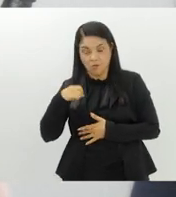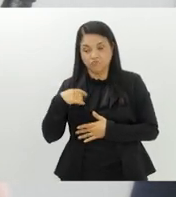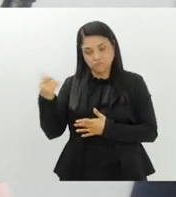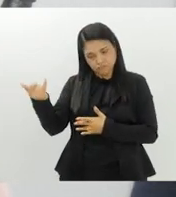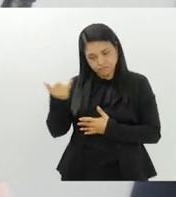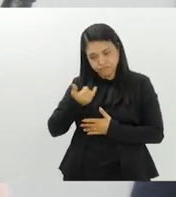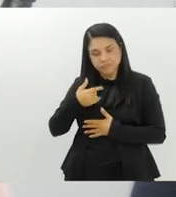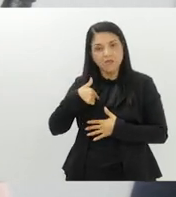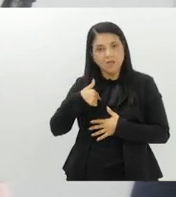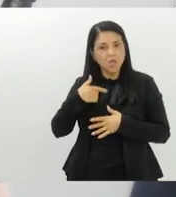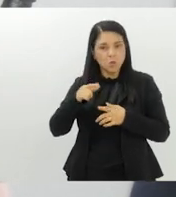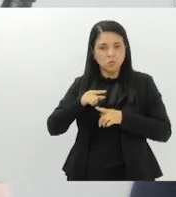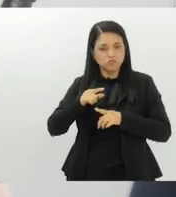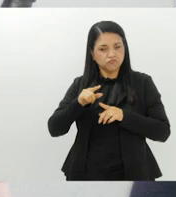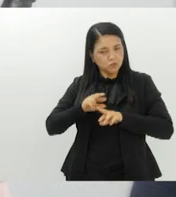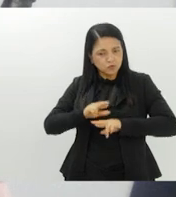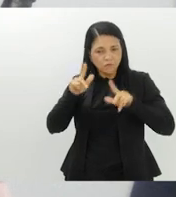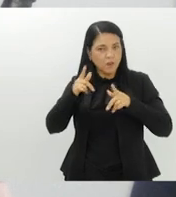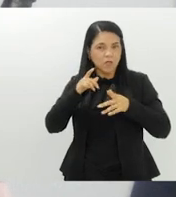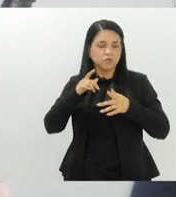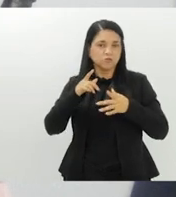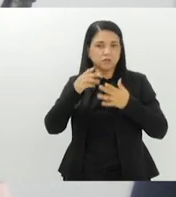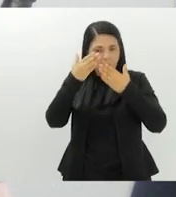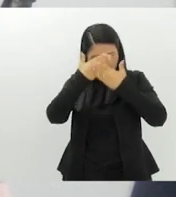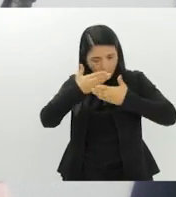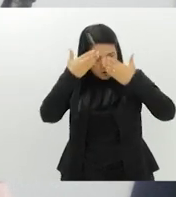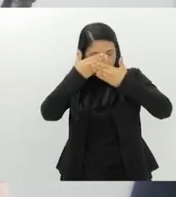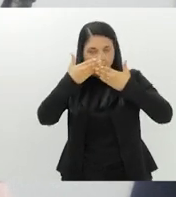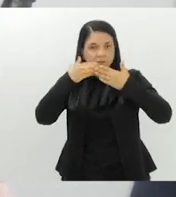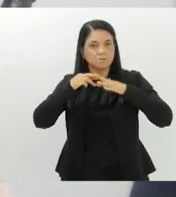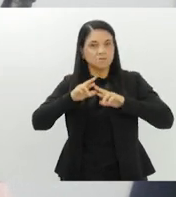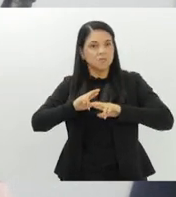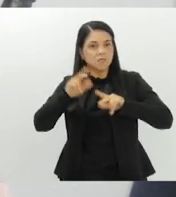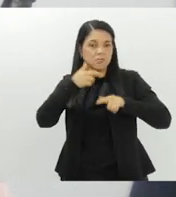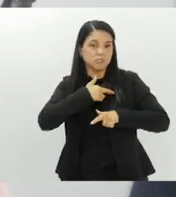não foi impedimento nenhum, e eu luto muito por isso, porque eu entendo